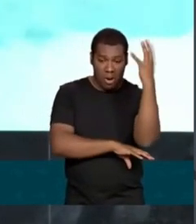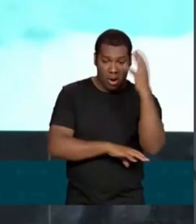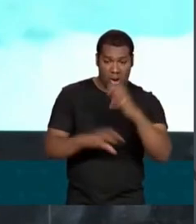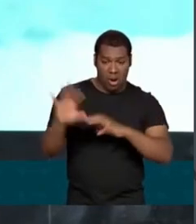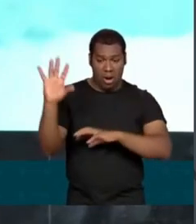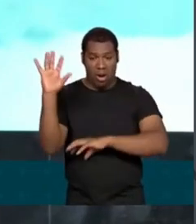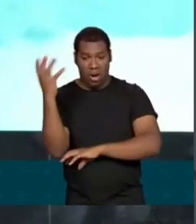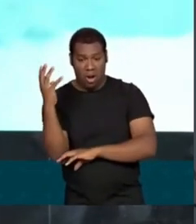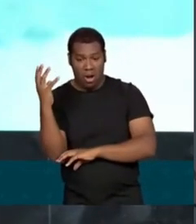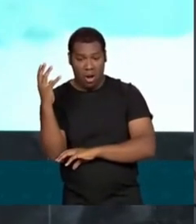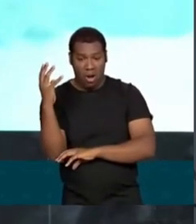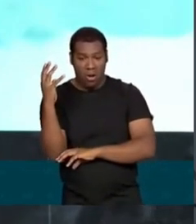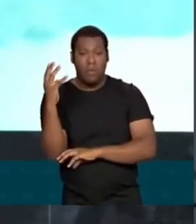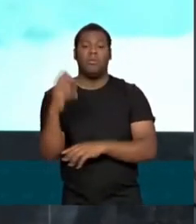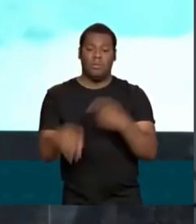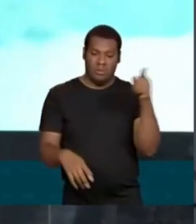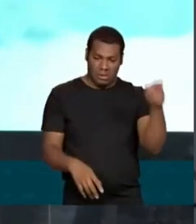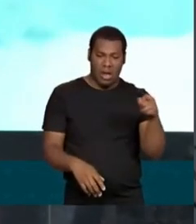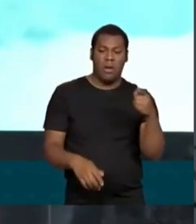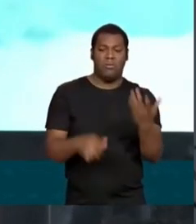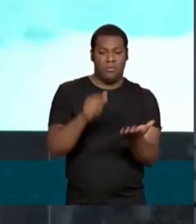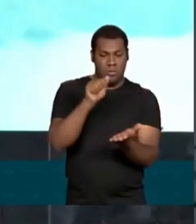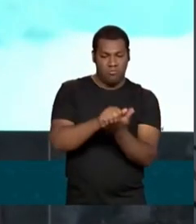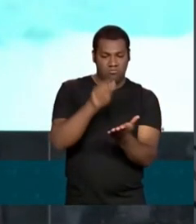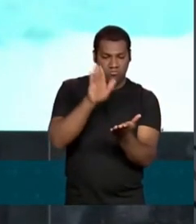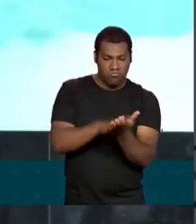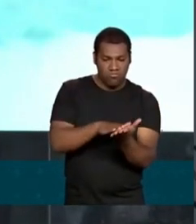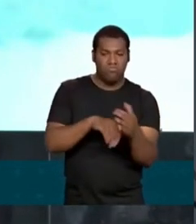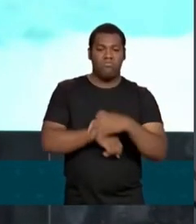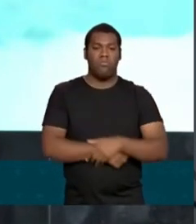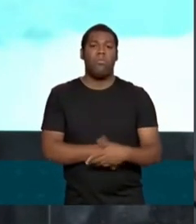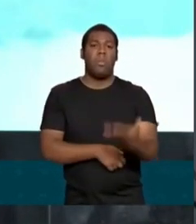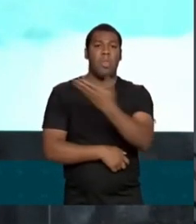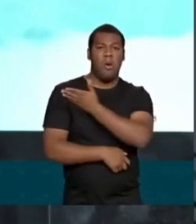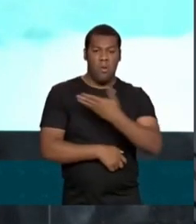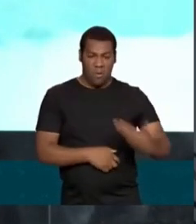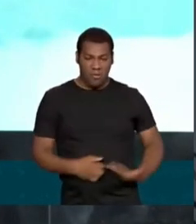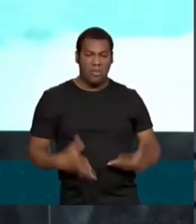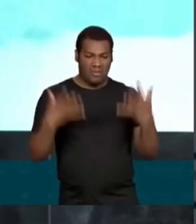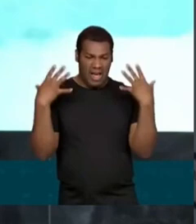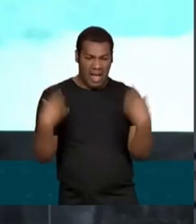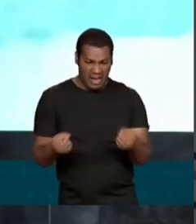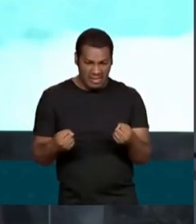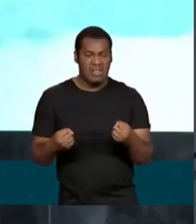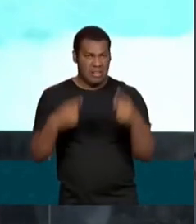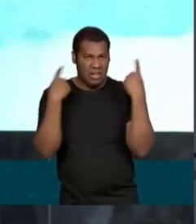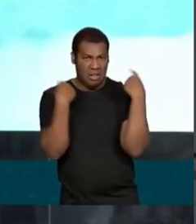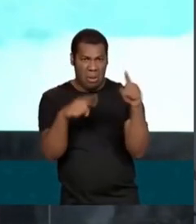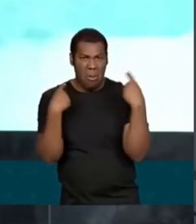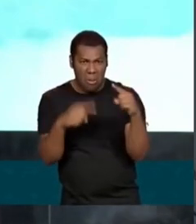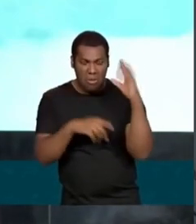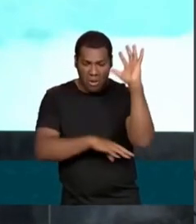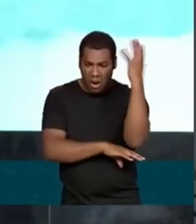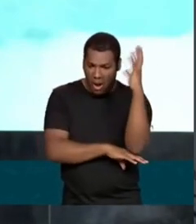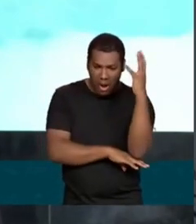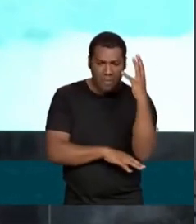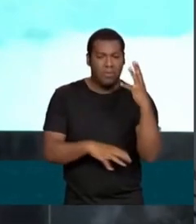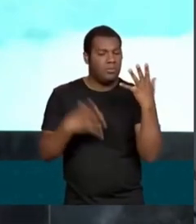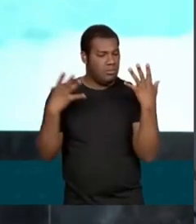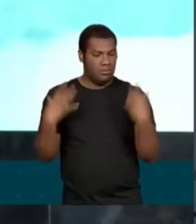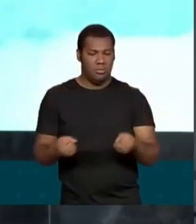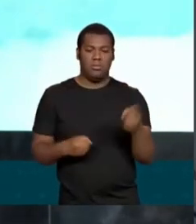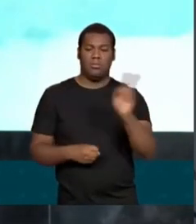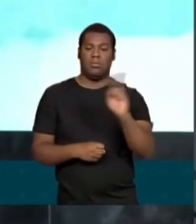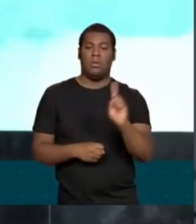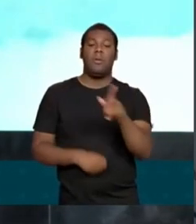senado federal o governo não tem qualquer tipo de compromisso de Sansão com agressões ao meio ambiente para o governo do presidente Lula o meio